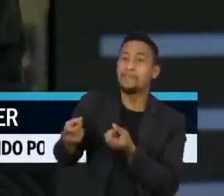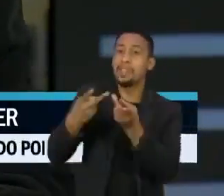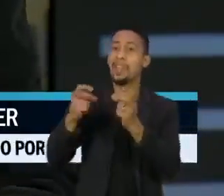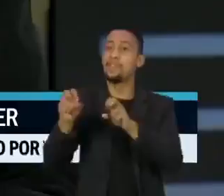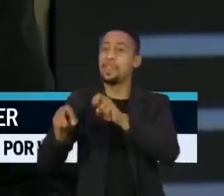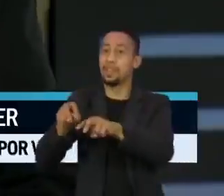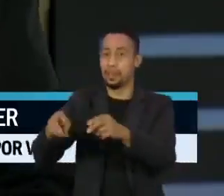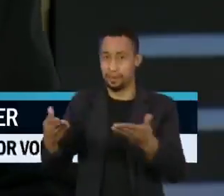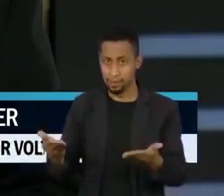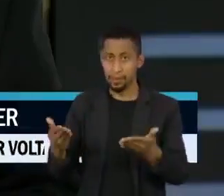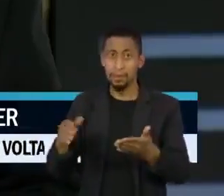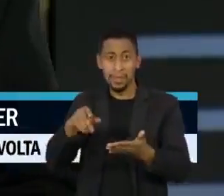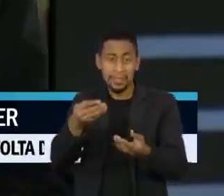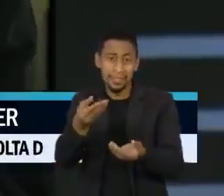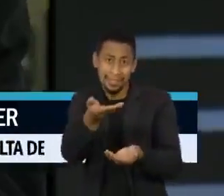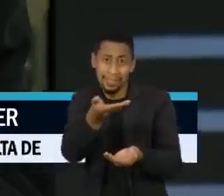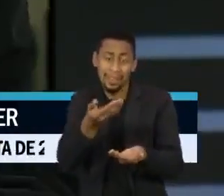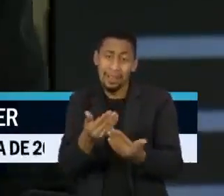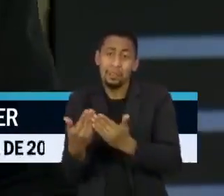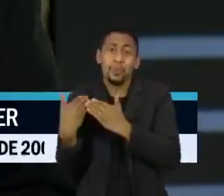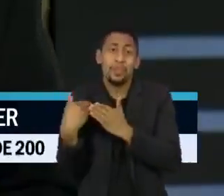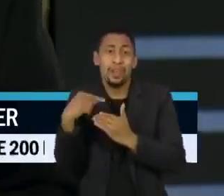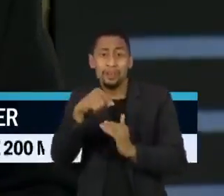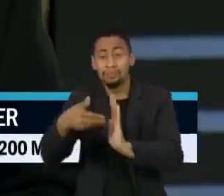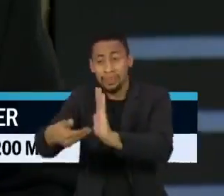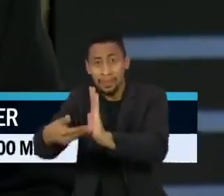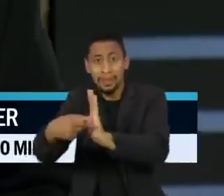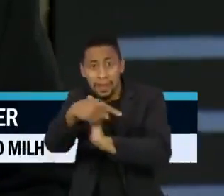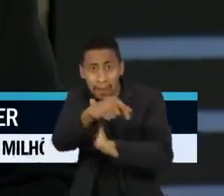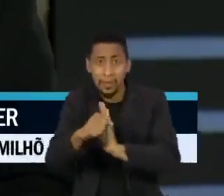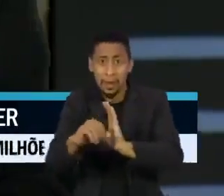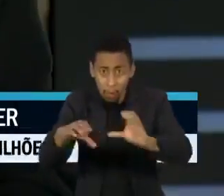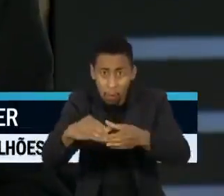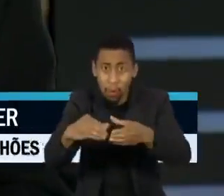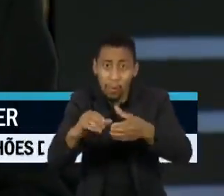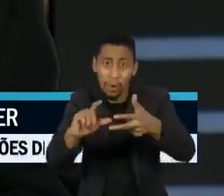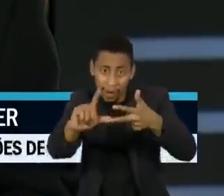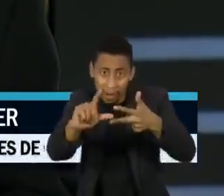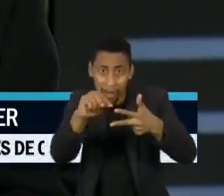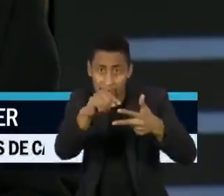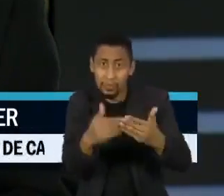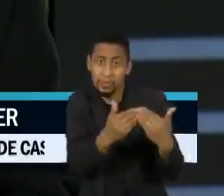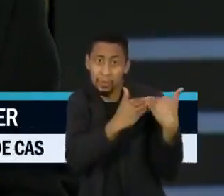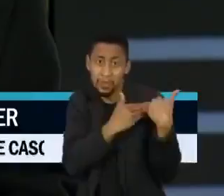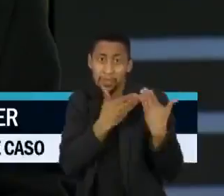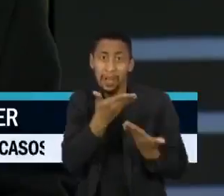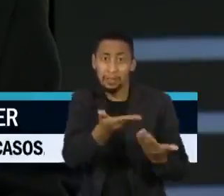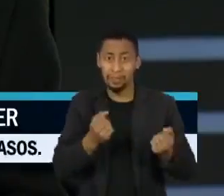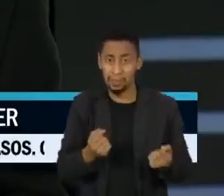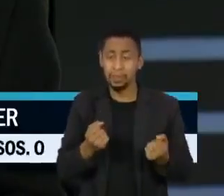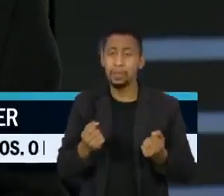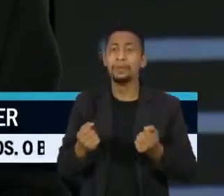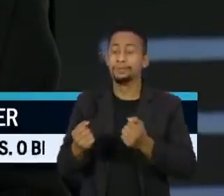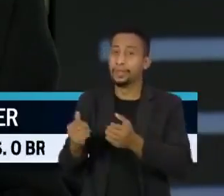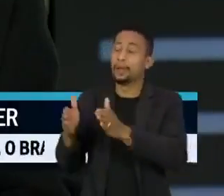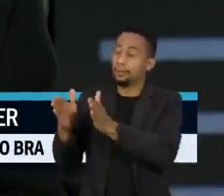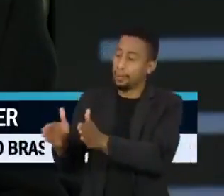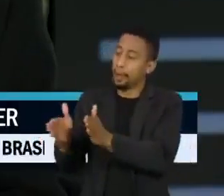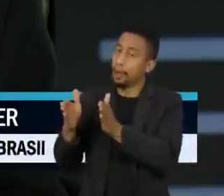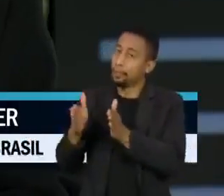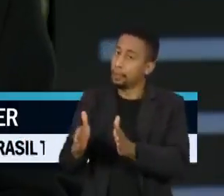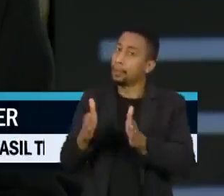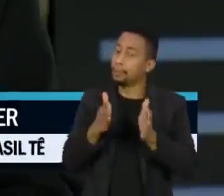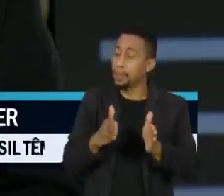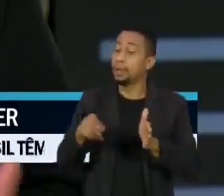que se passa também pela câmera passa também pelo legislativo quer dizer você tem aí para um processo como esse você tem